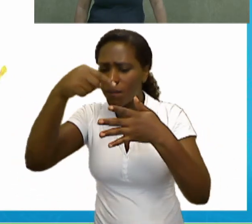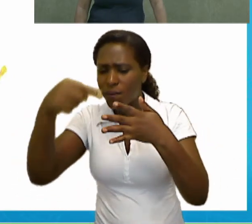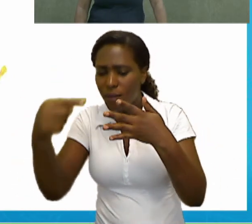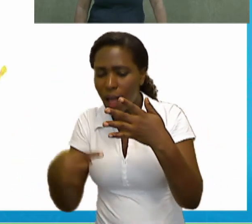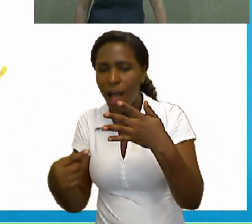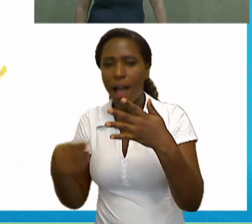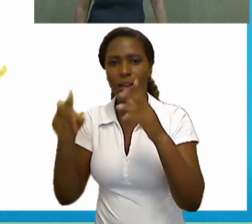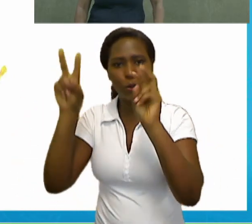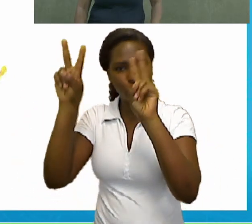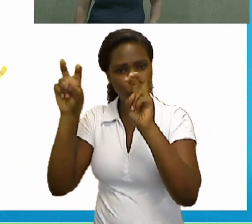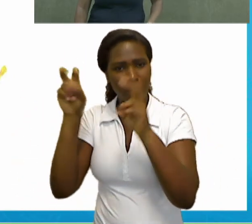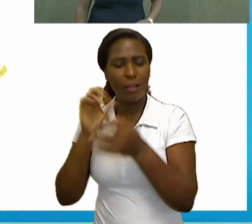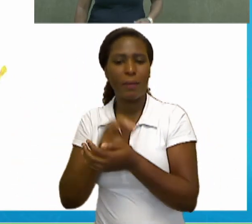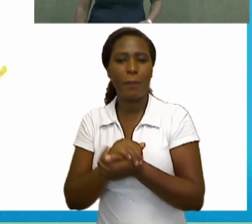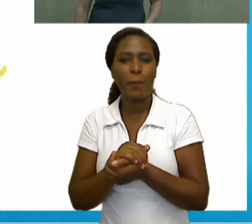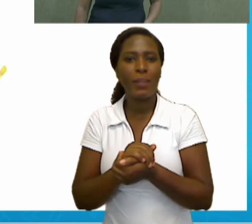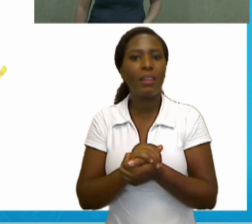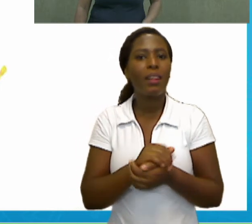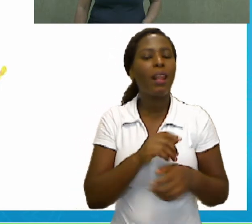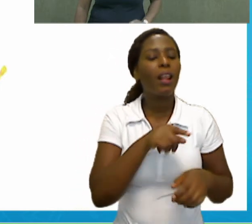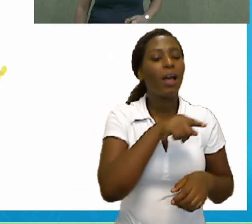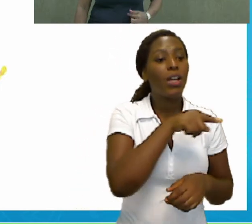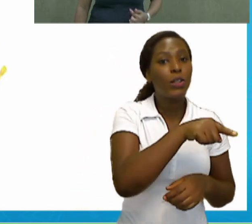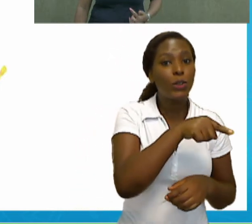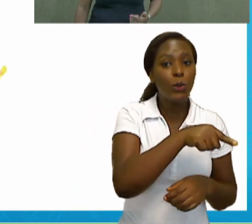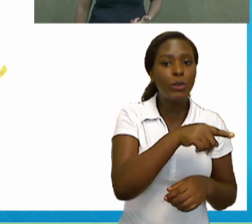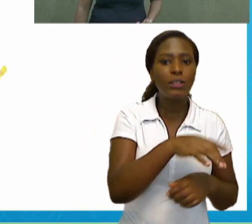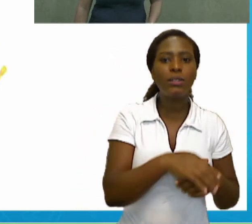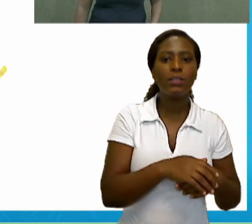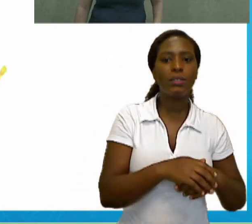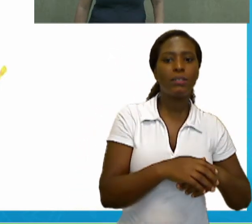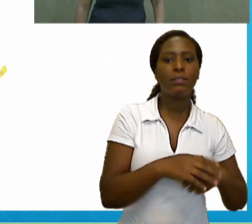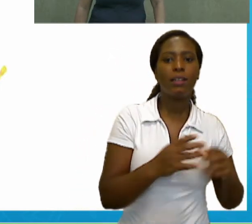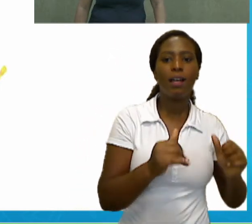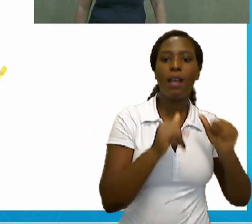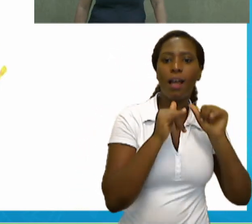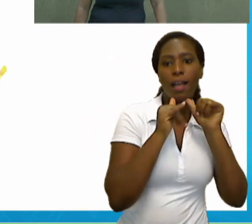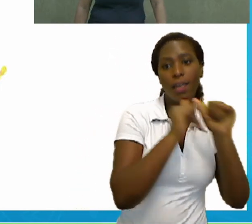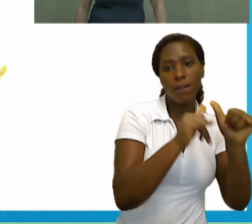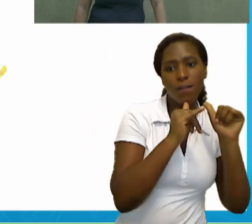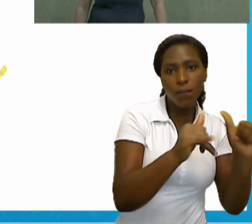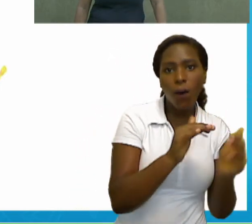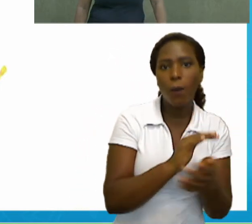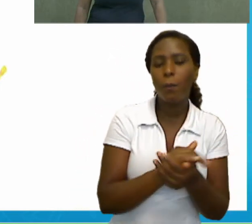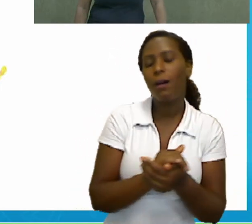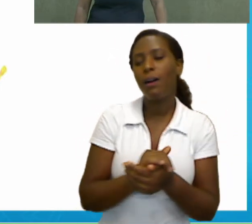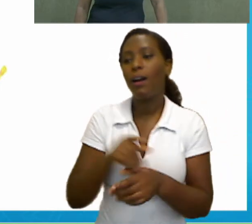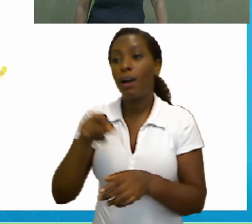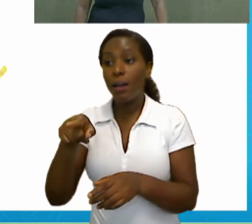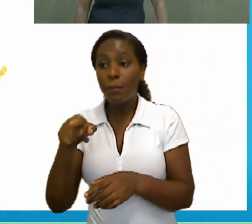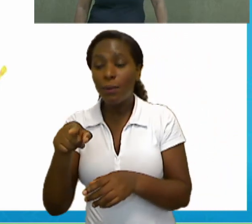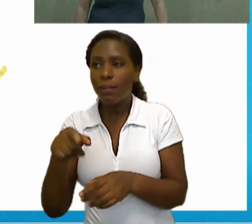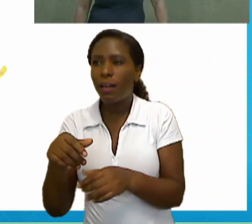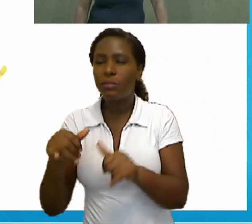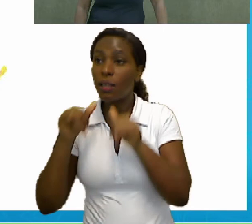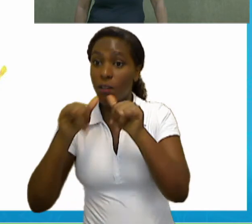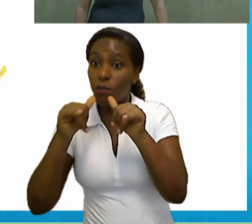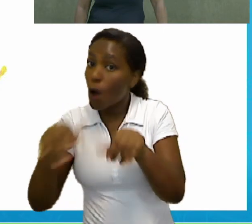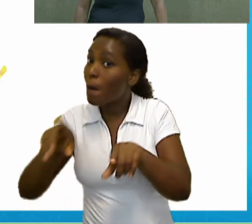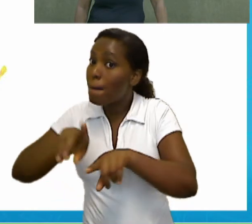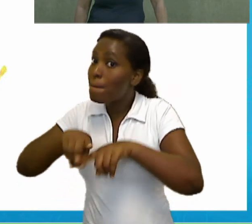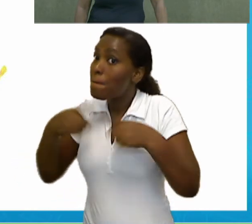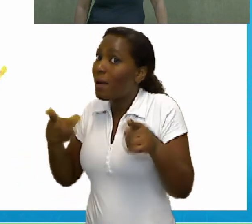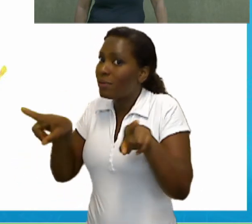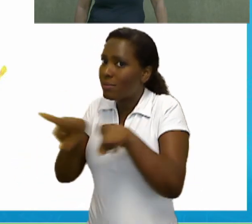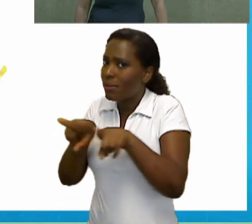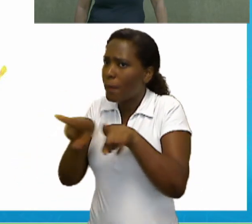tem por objetivo informar e promover reflexão. Notícia